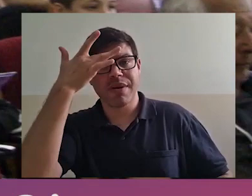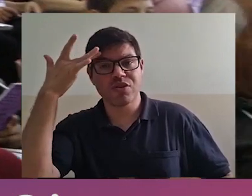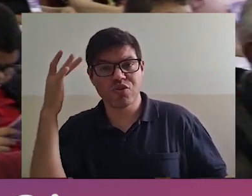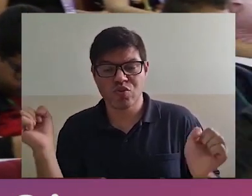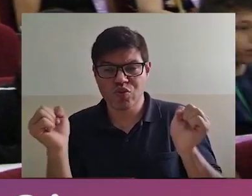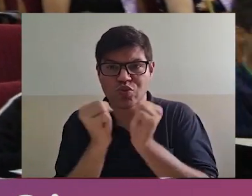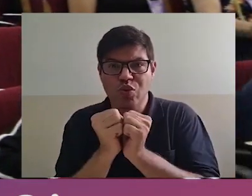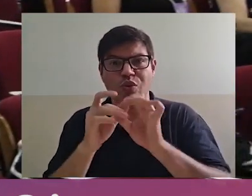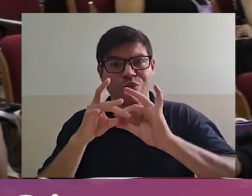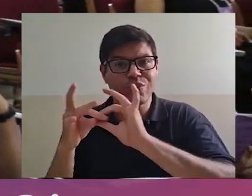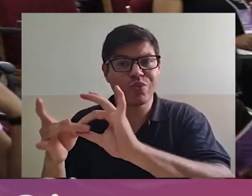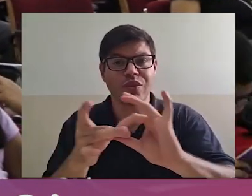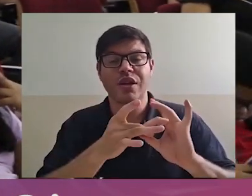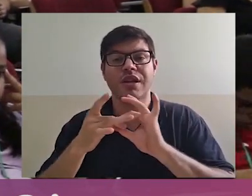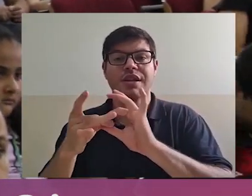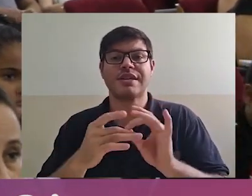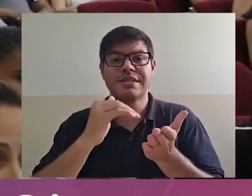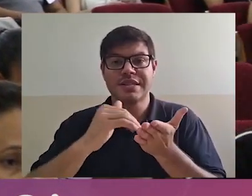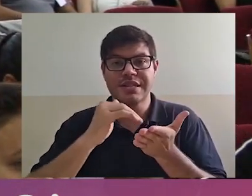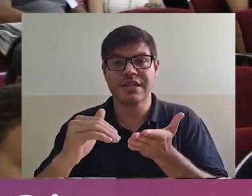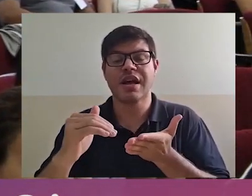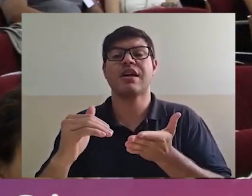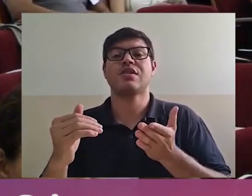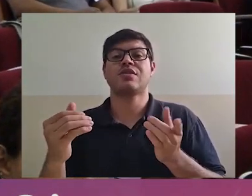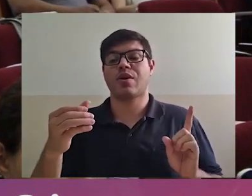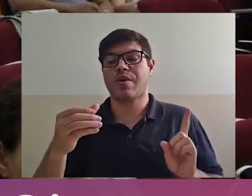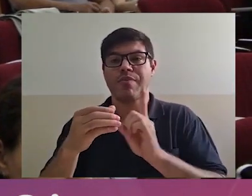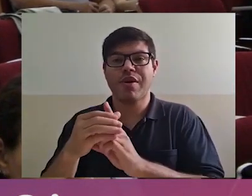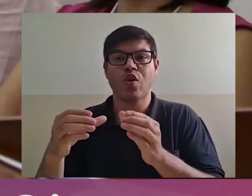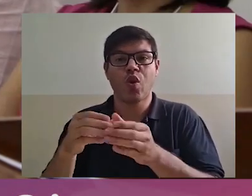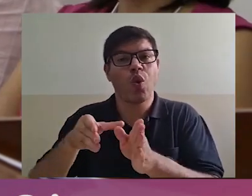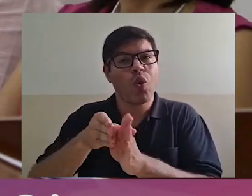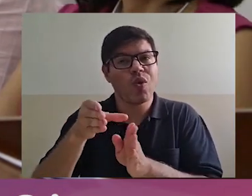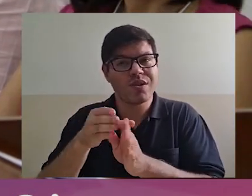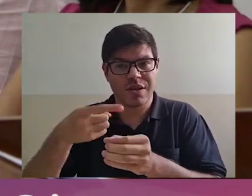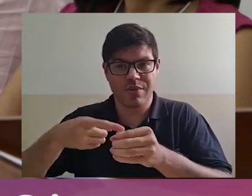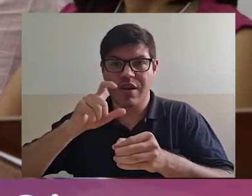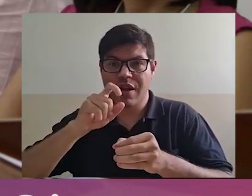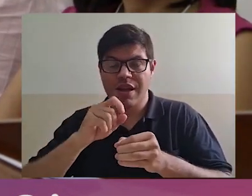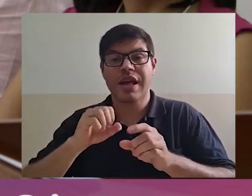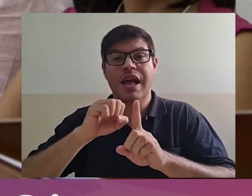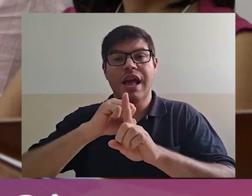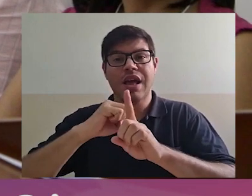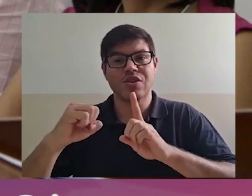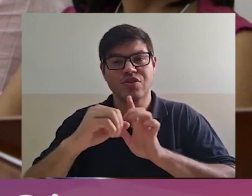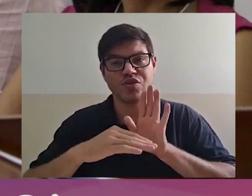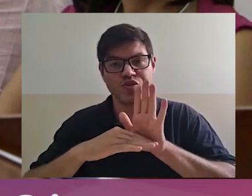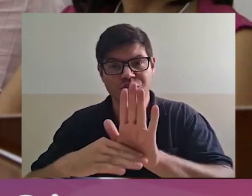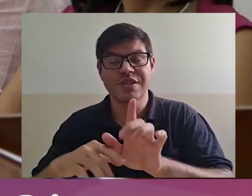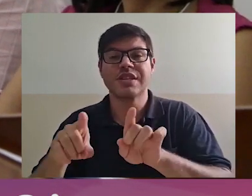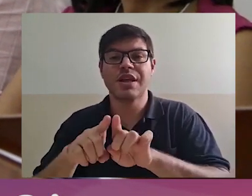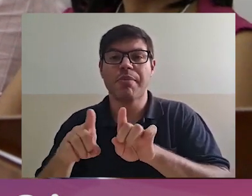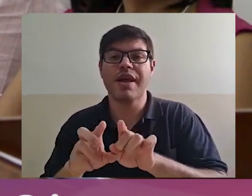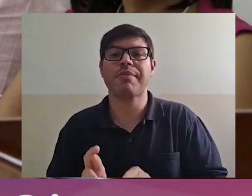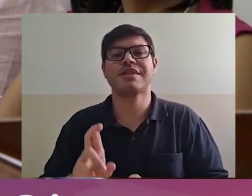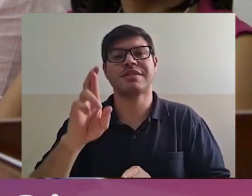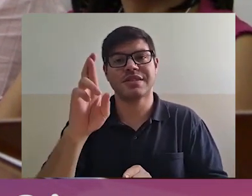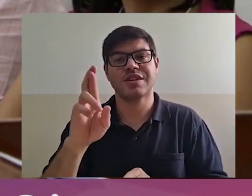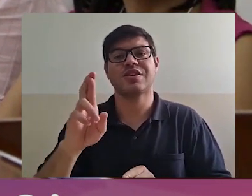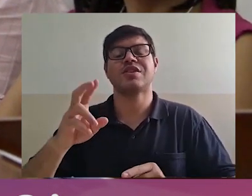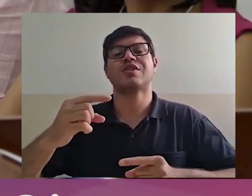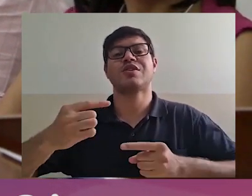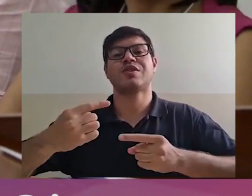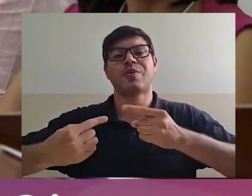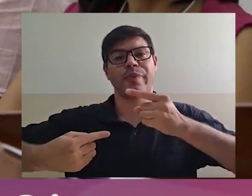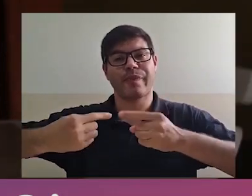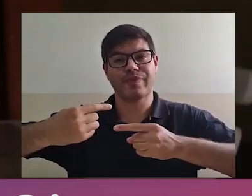entre alunos de escolas, secretários, membros dos conselhos municipais, assistentes sociais e representantes do